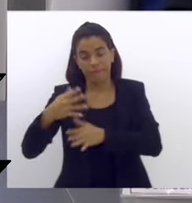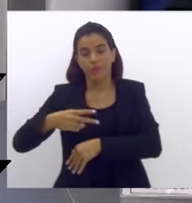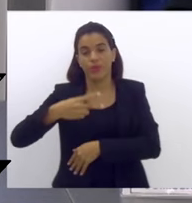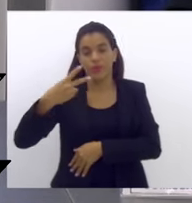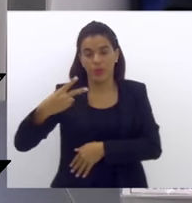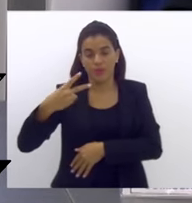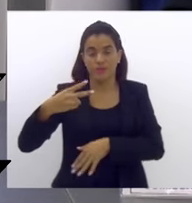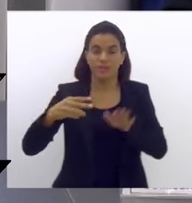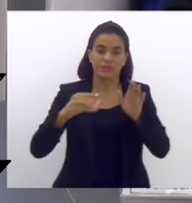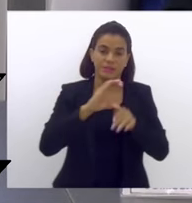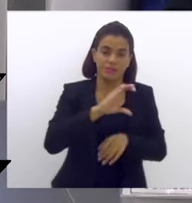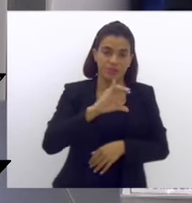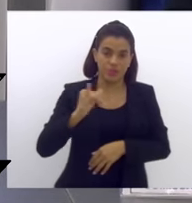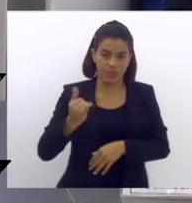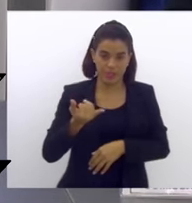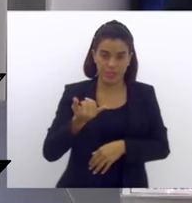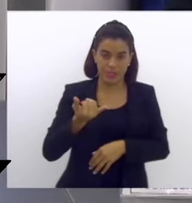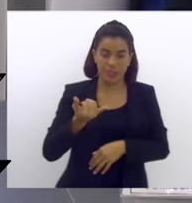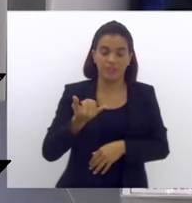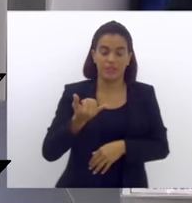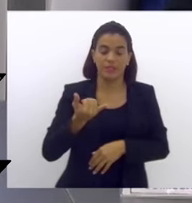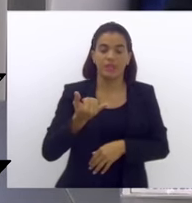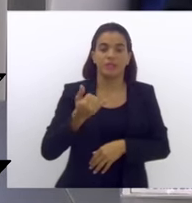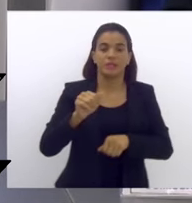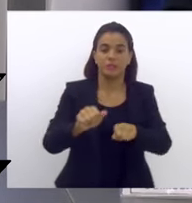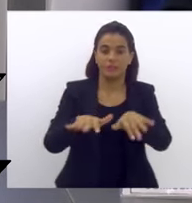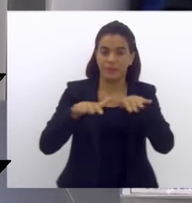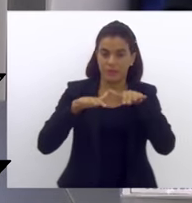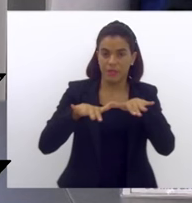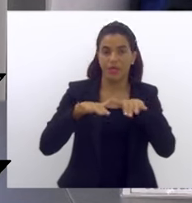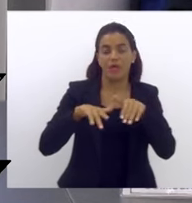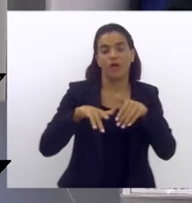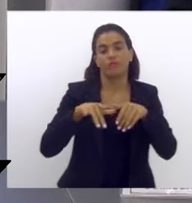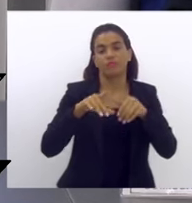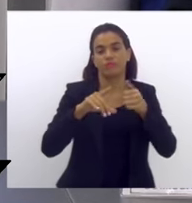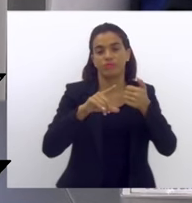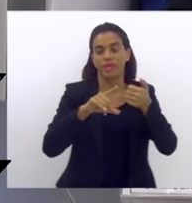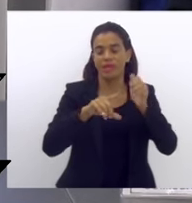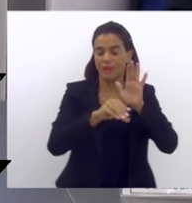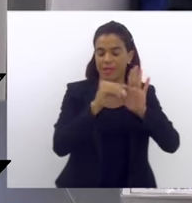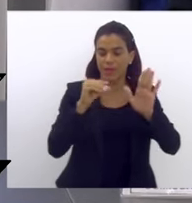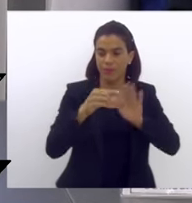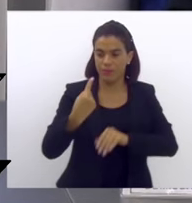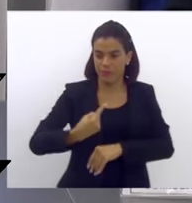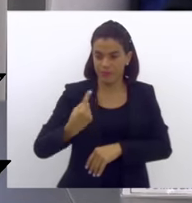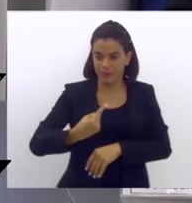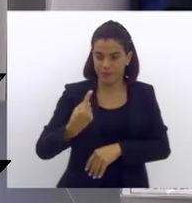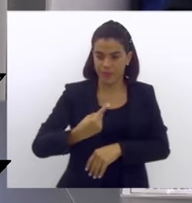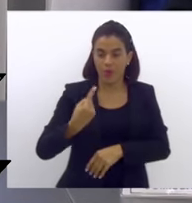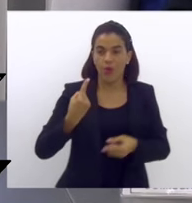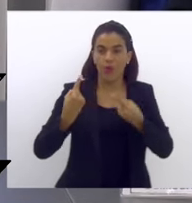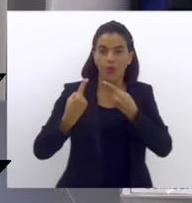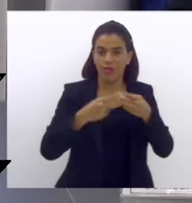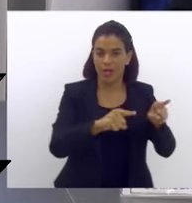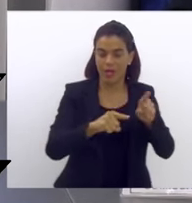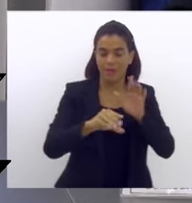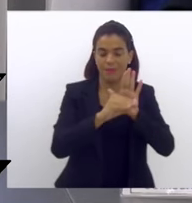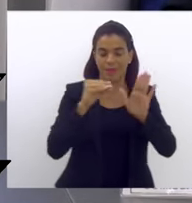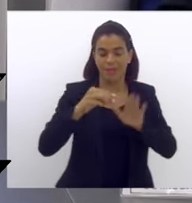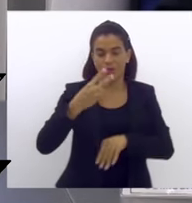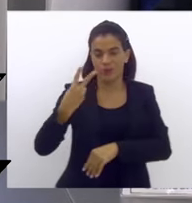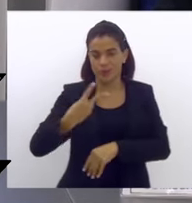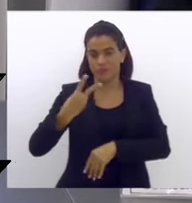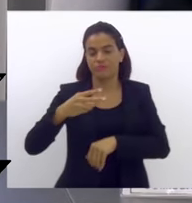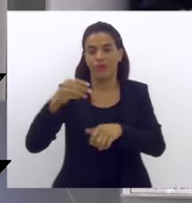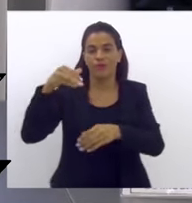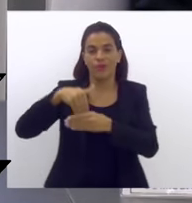prejudicada a emenda número 3 de plenário pela aprovação da emenda 1 da ccj contrário a emenda 2 de plenário e